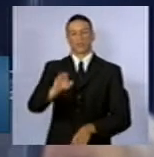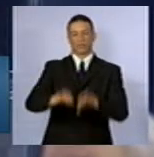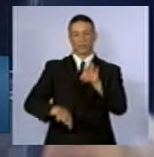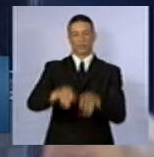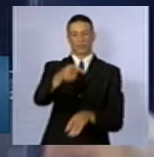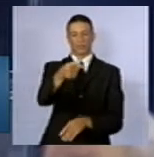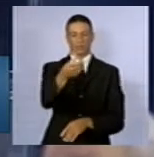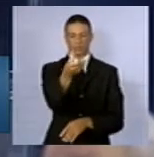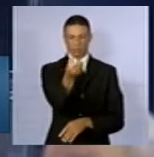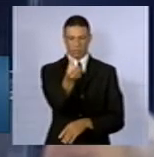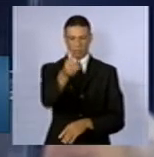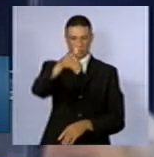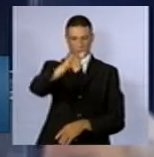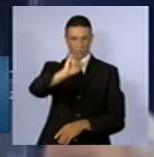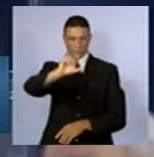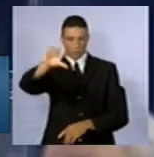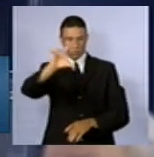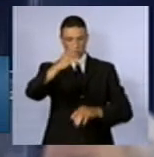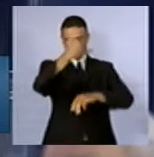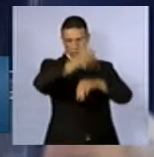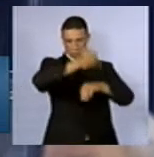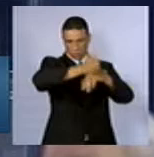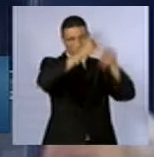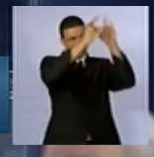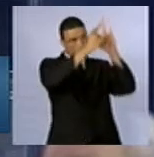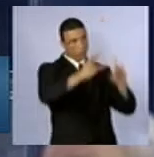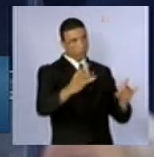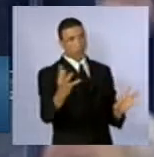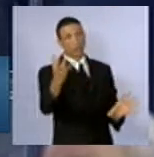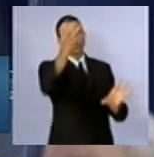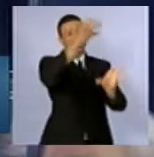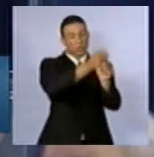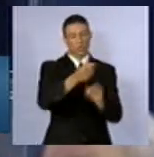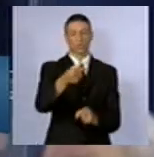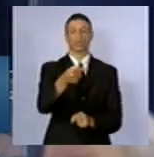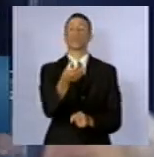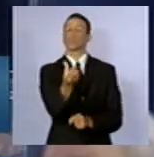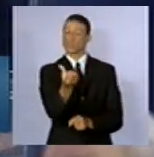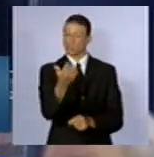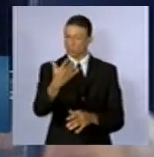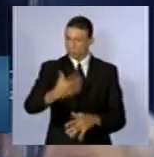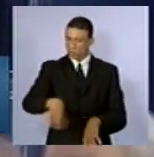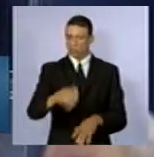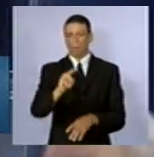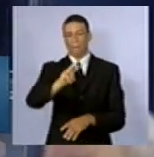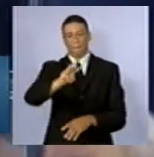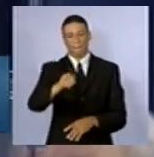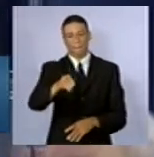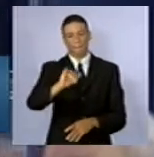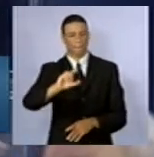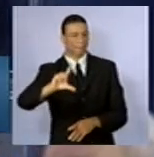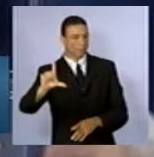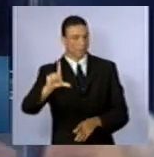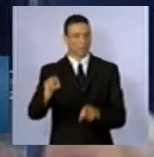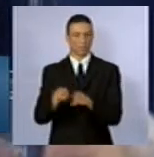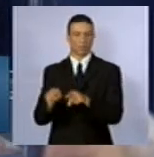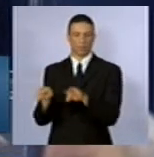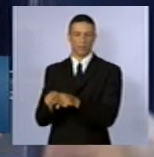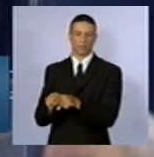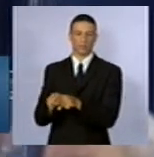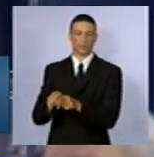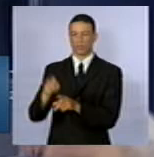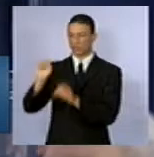76.000 Torres de 500 kv e temos 996.000 Torres de 230 kv no